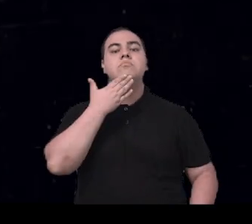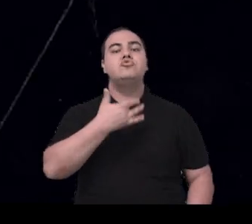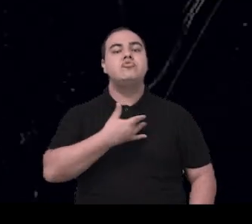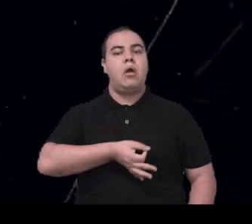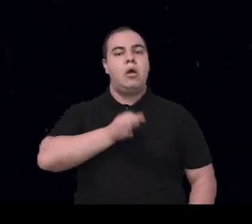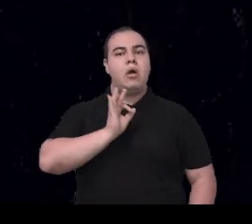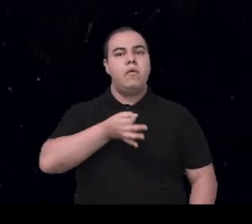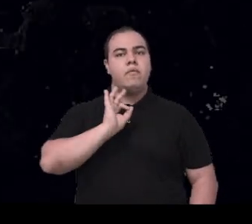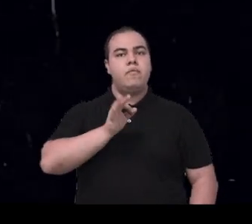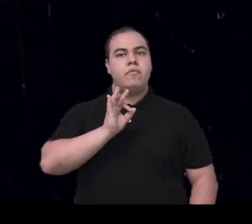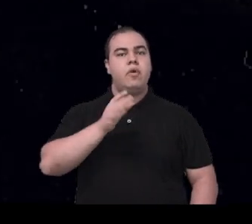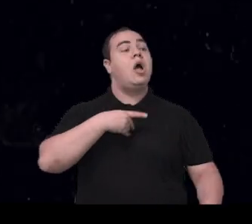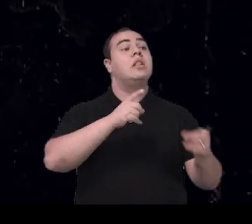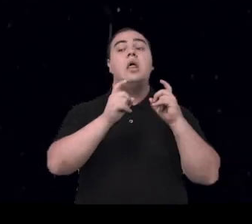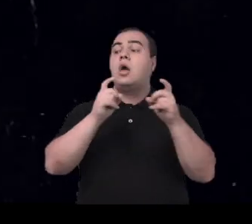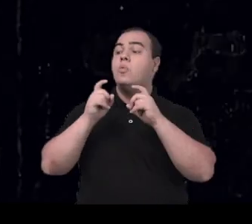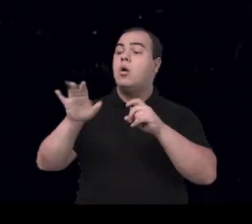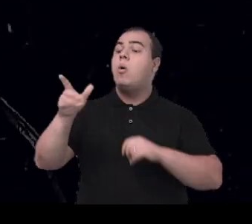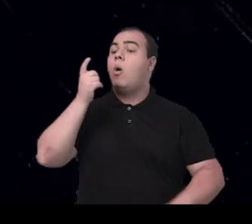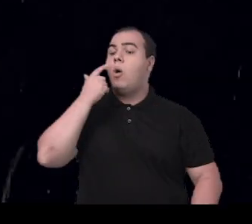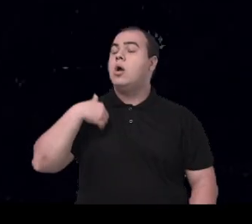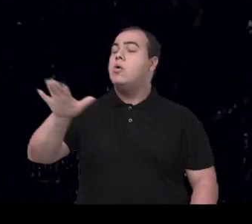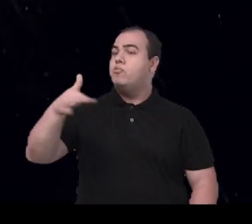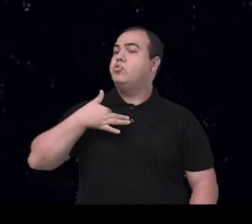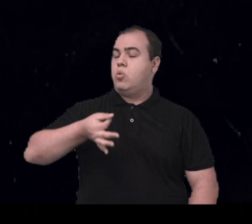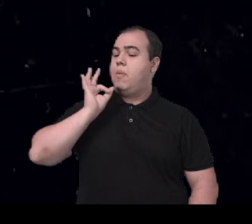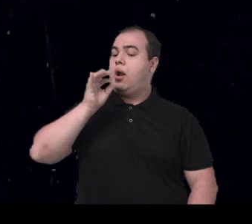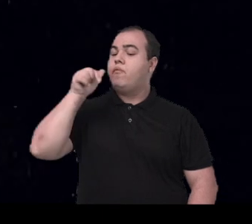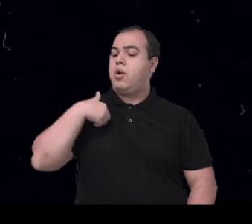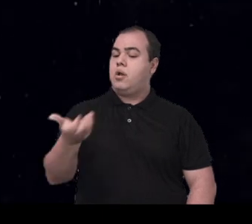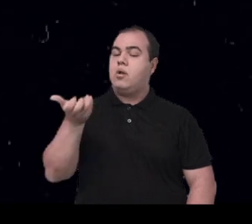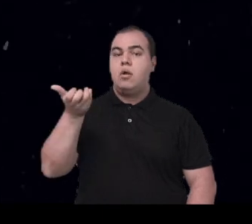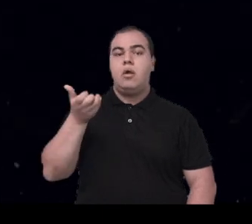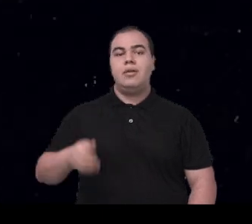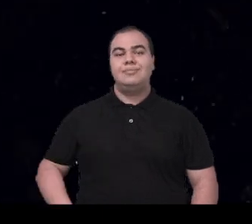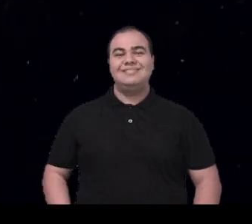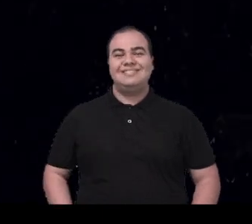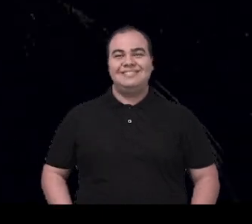pedia café. Eu falei, não, a gente tá reunião. Não, William, eu vou tomar café aqui, eu já saio.